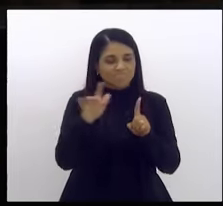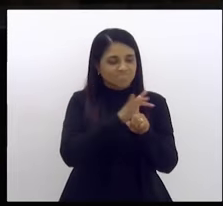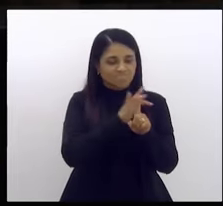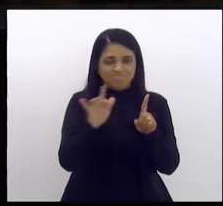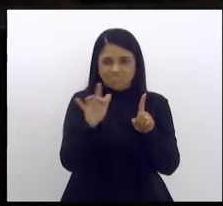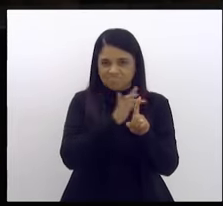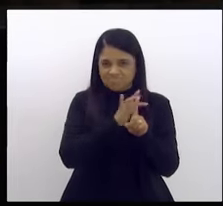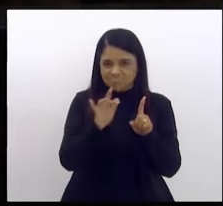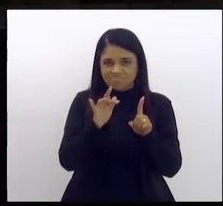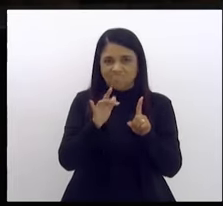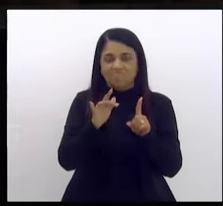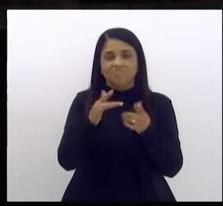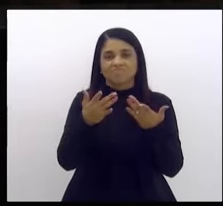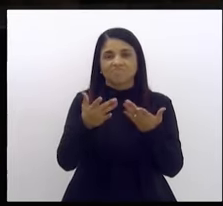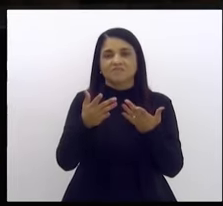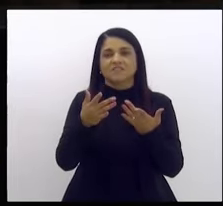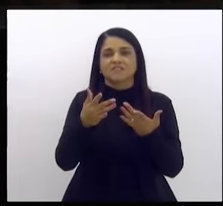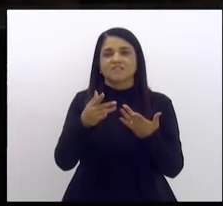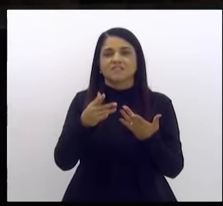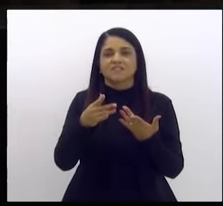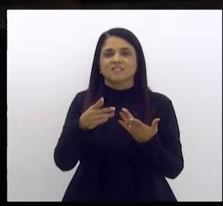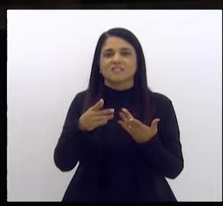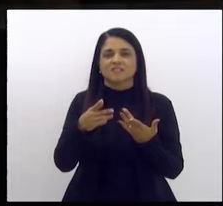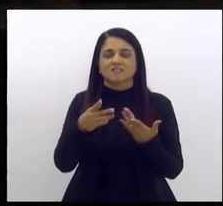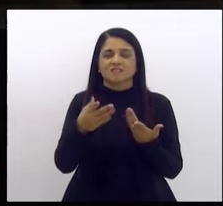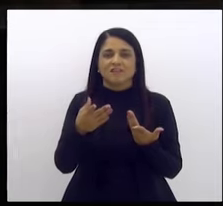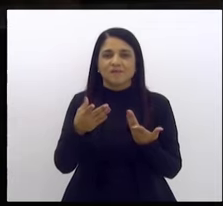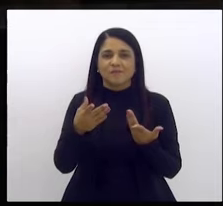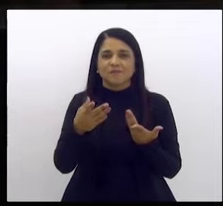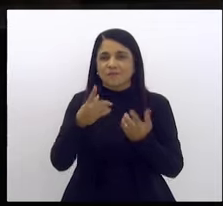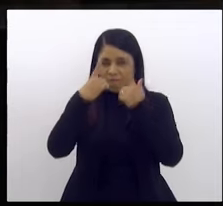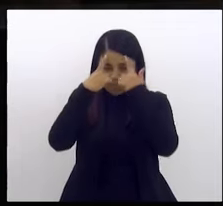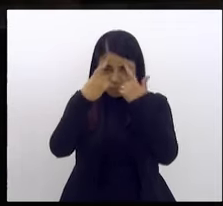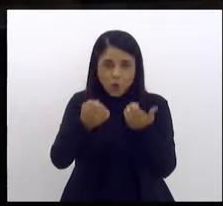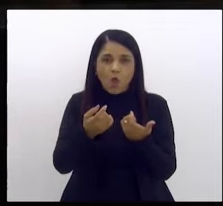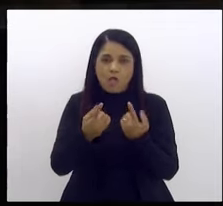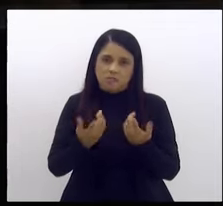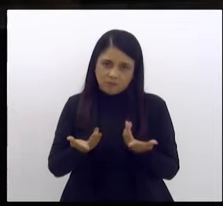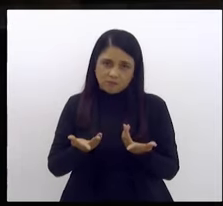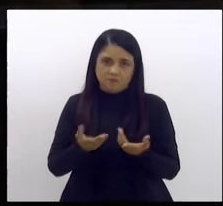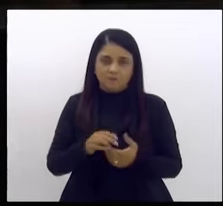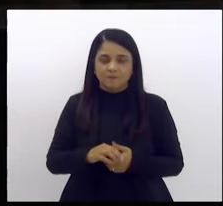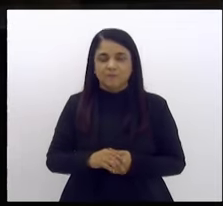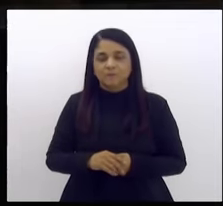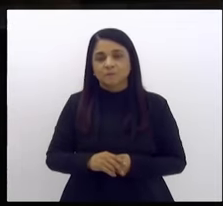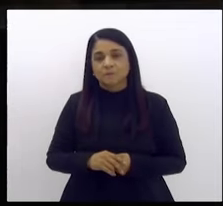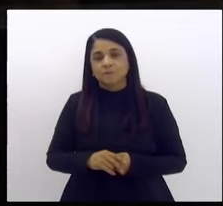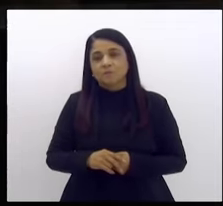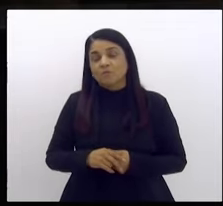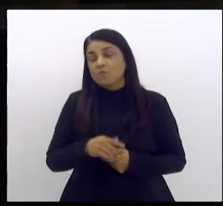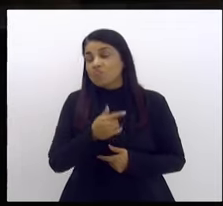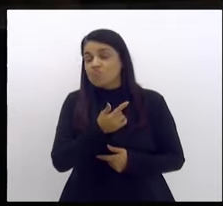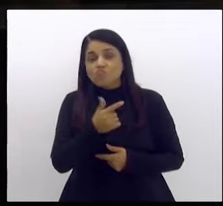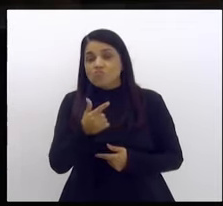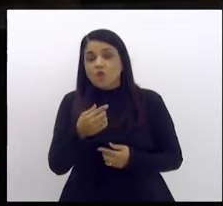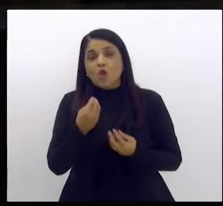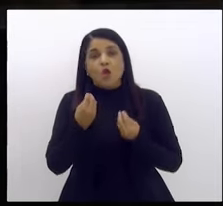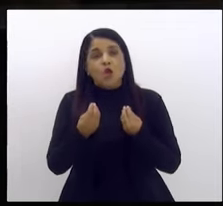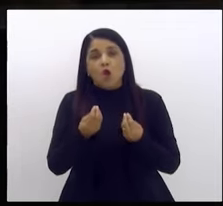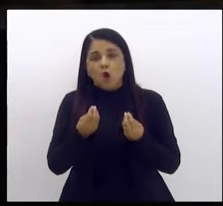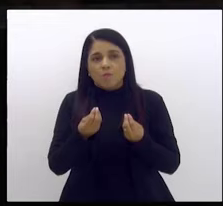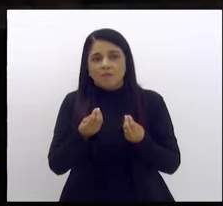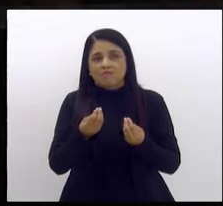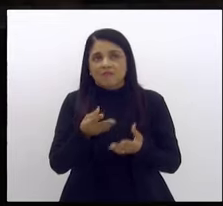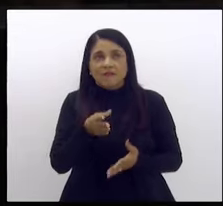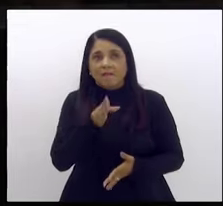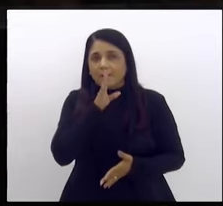vulnerabilizado e colocado numa situação extrema de violência. E aí, eu não tenho como deixar de dizer